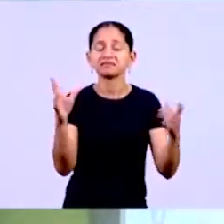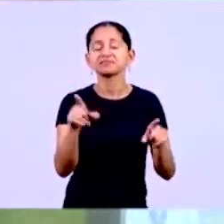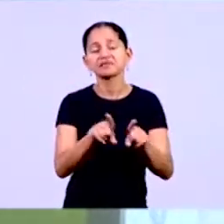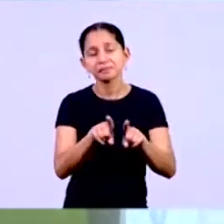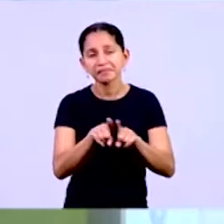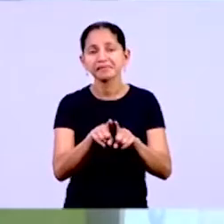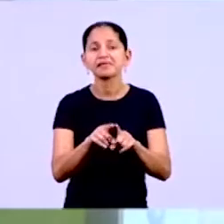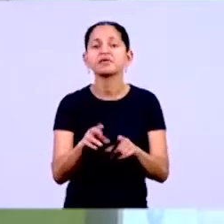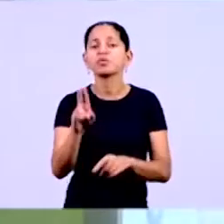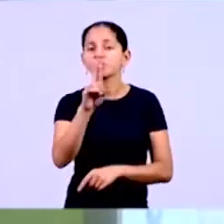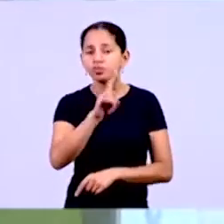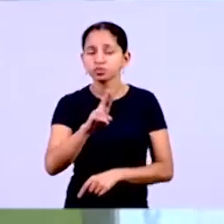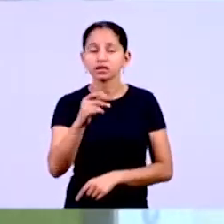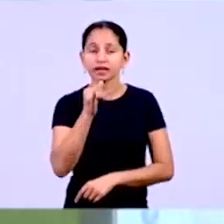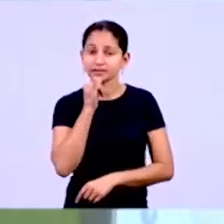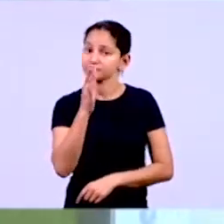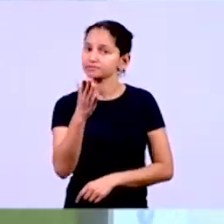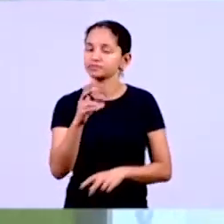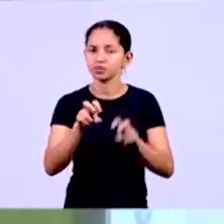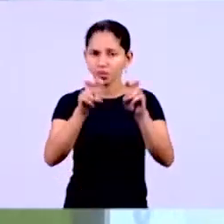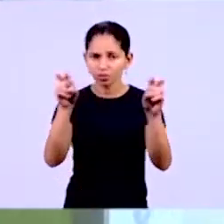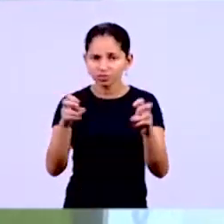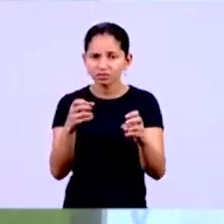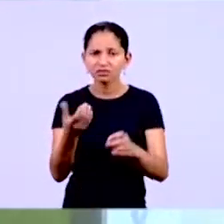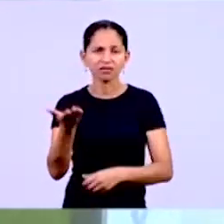um tempo atrás, você ter um computador em casa,